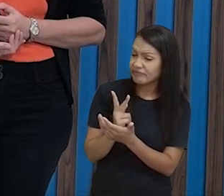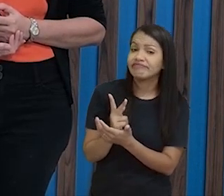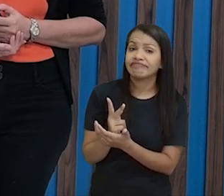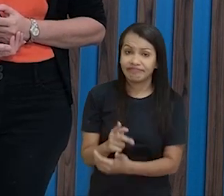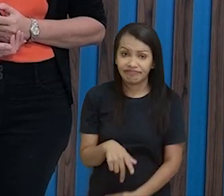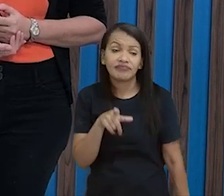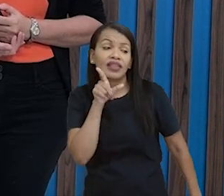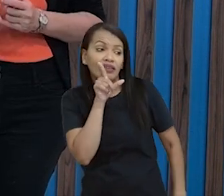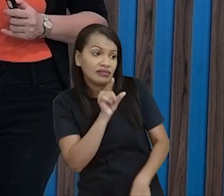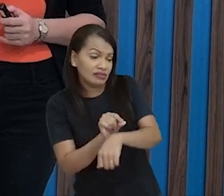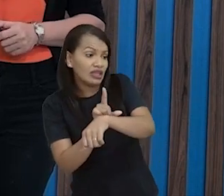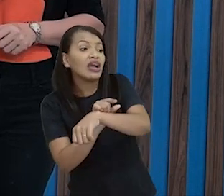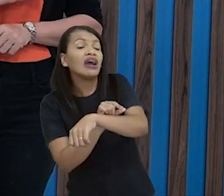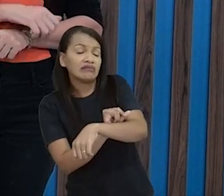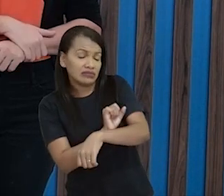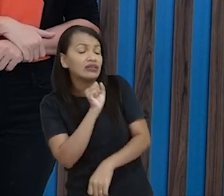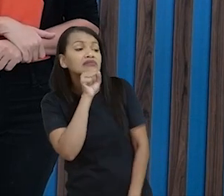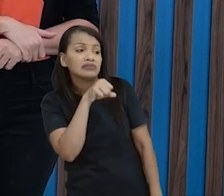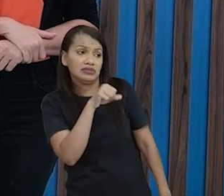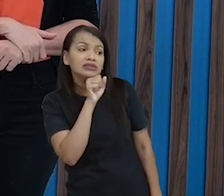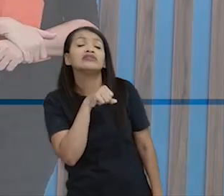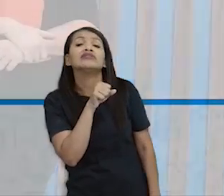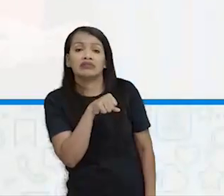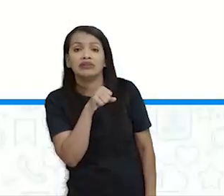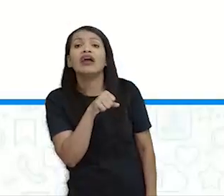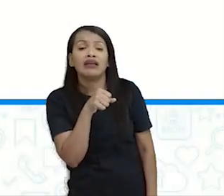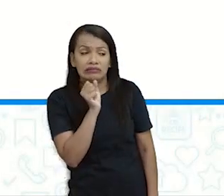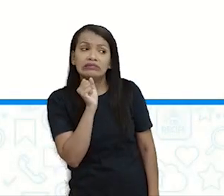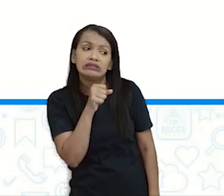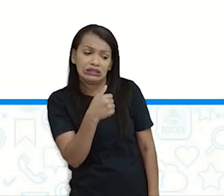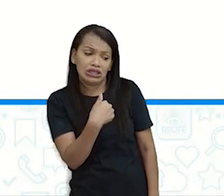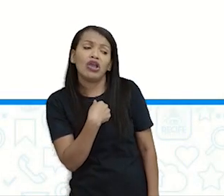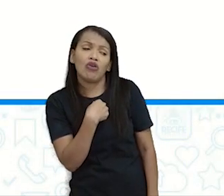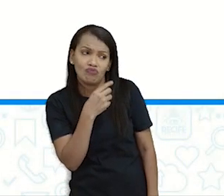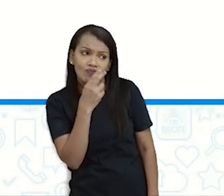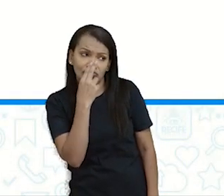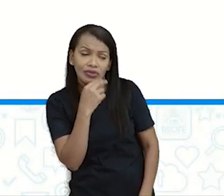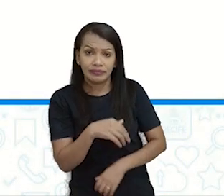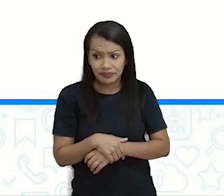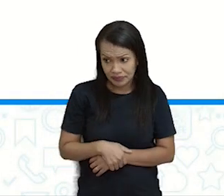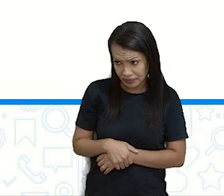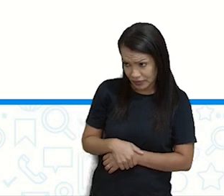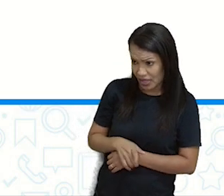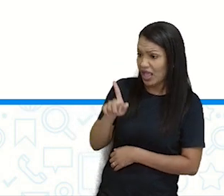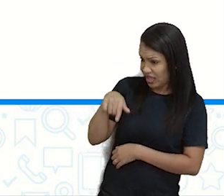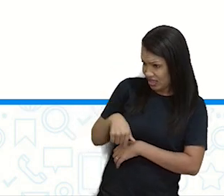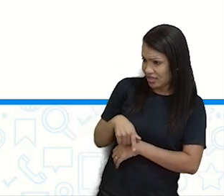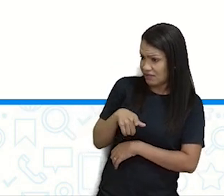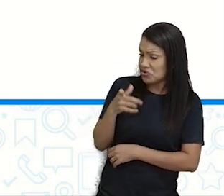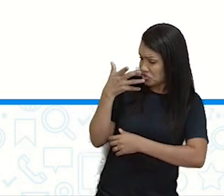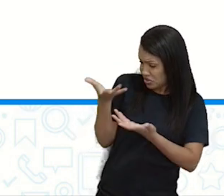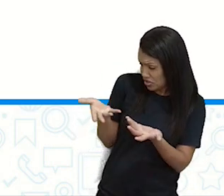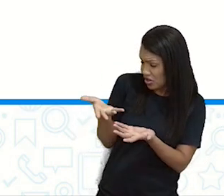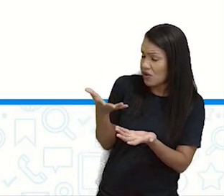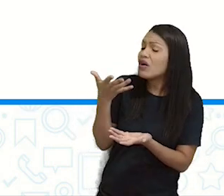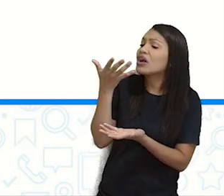cigarra disse, sim, Dona Formiga, era eu mesma. Aí a formiga falou, pois se você cantou,